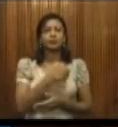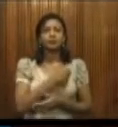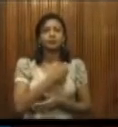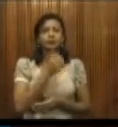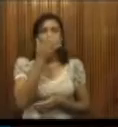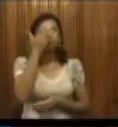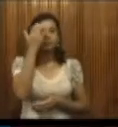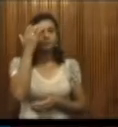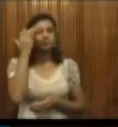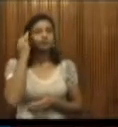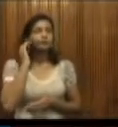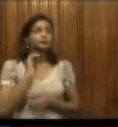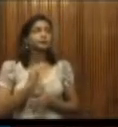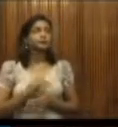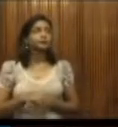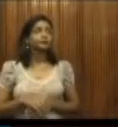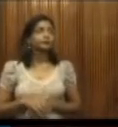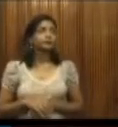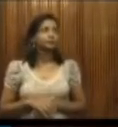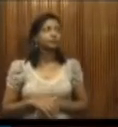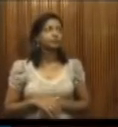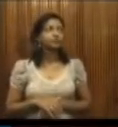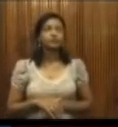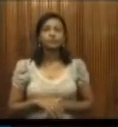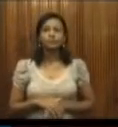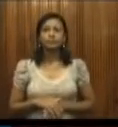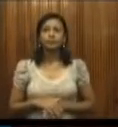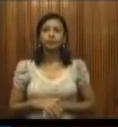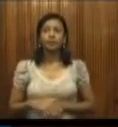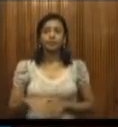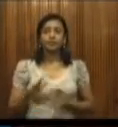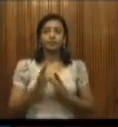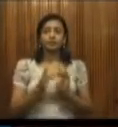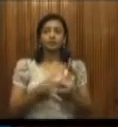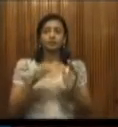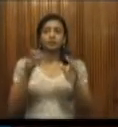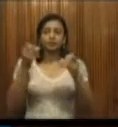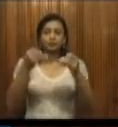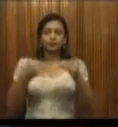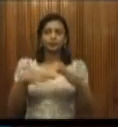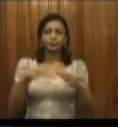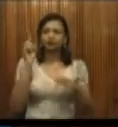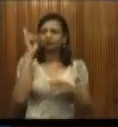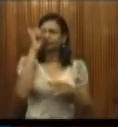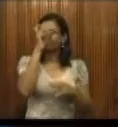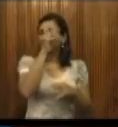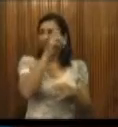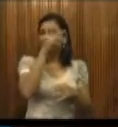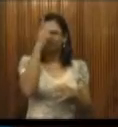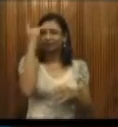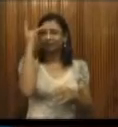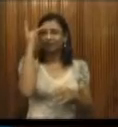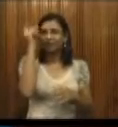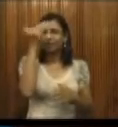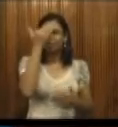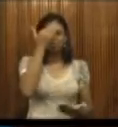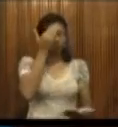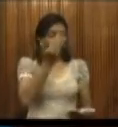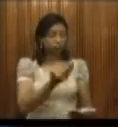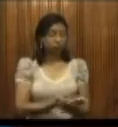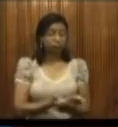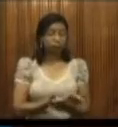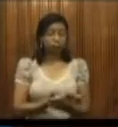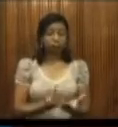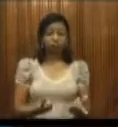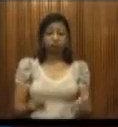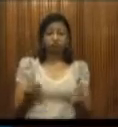quão difícil é para os que confiam em riquezas entrar no reino de Deus. Porque a pessoa, se ela começar a